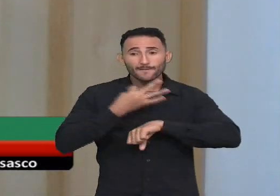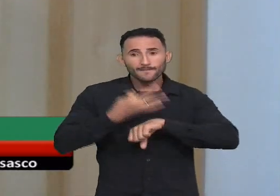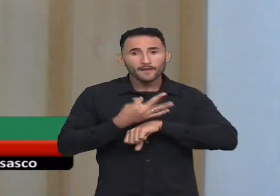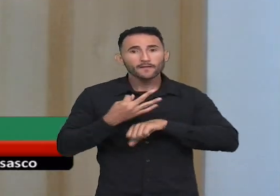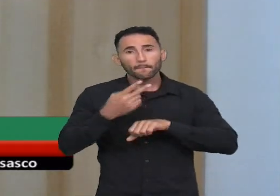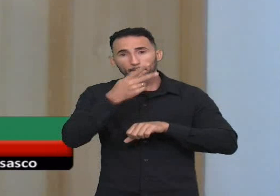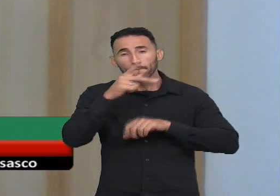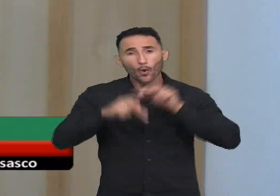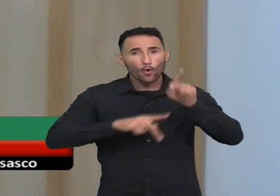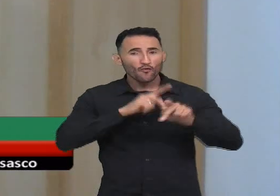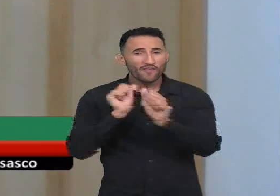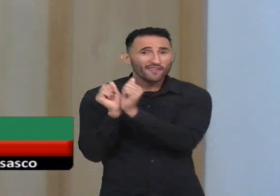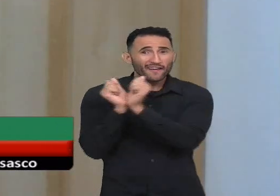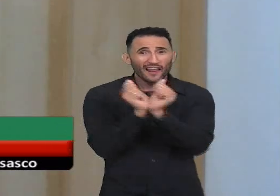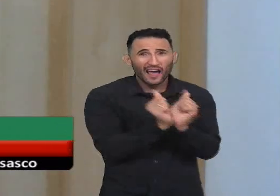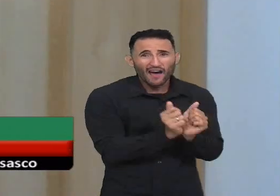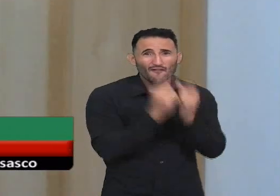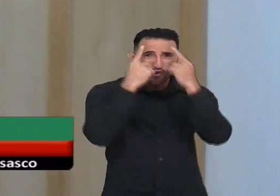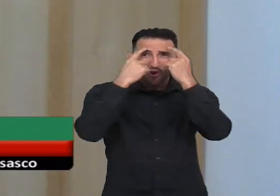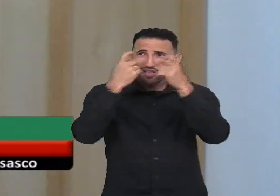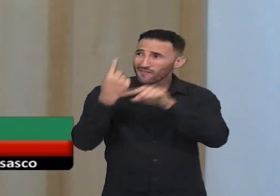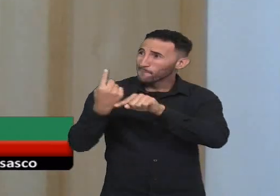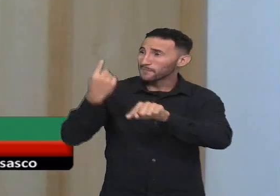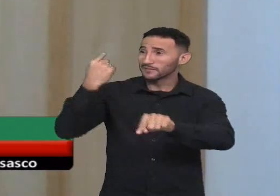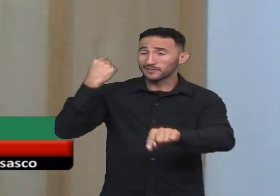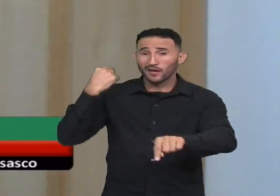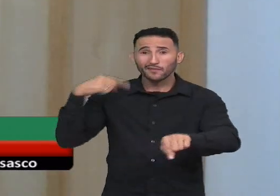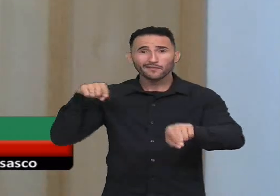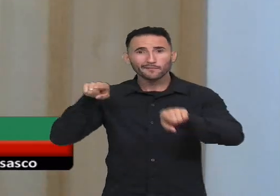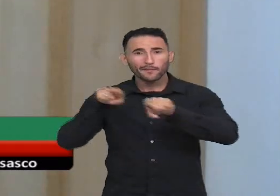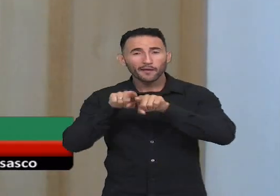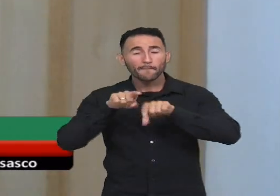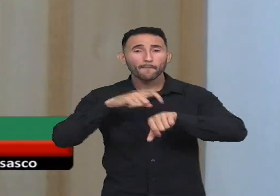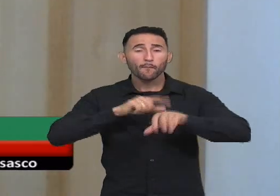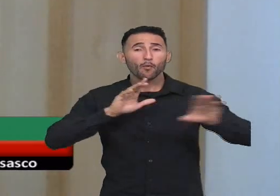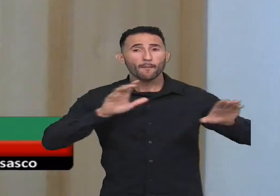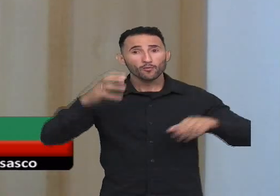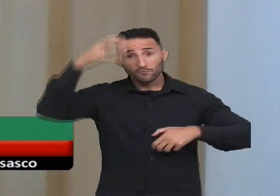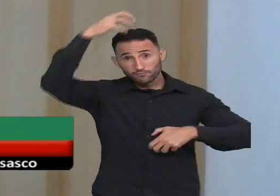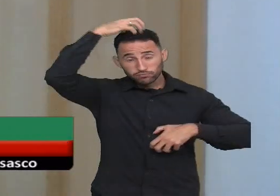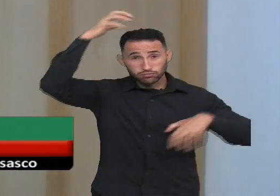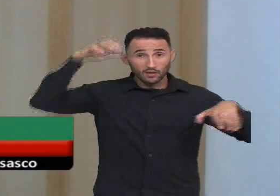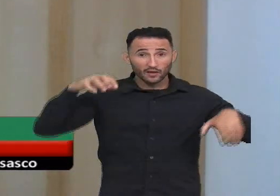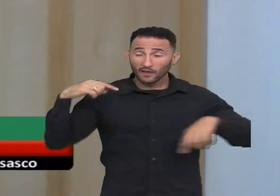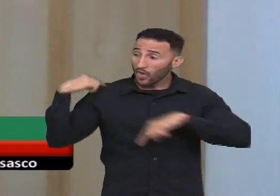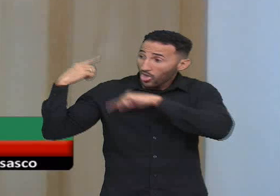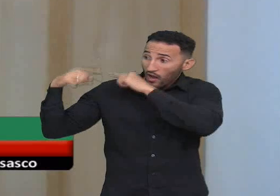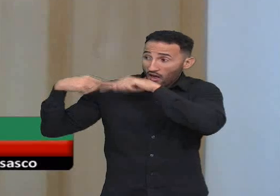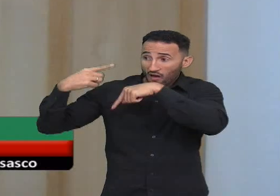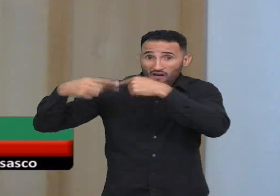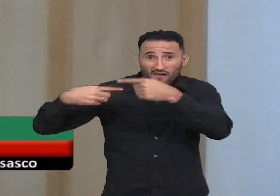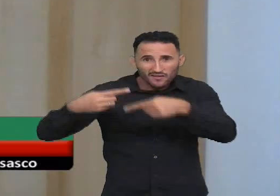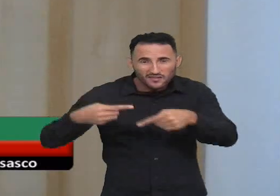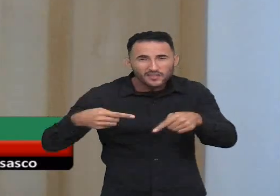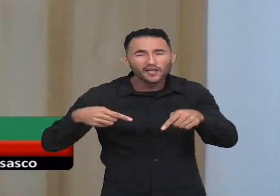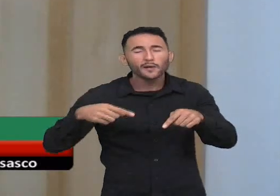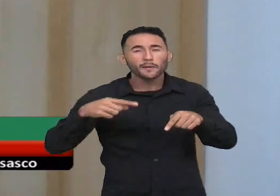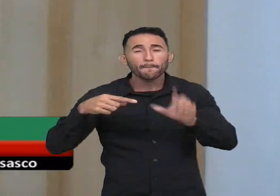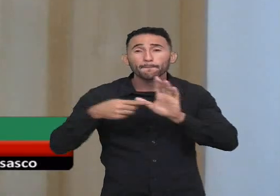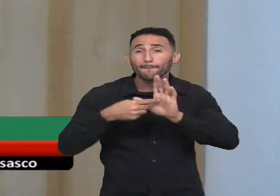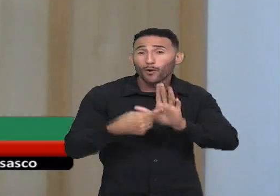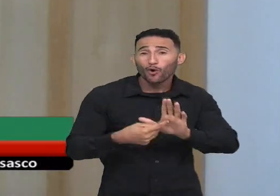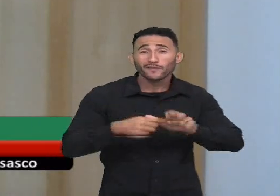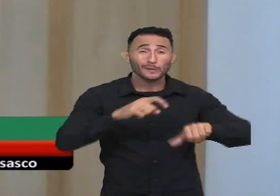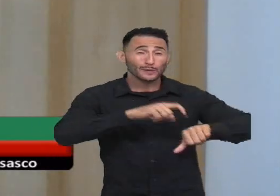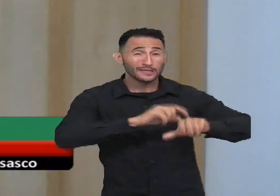que eram submetidos em tempos coloniais e imperiais no Brasil. Essa herança boa de uma das páginas mais